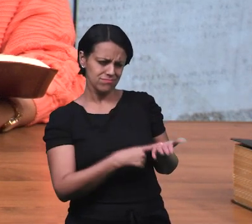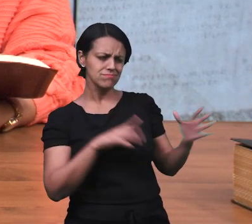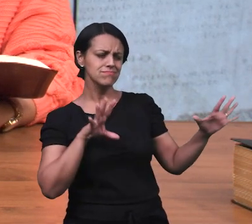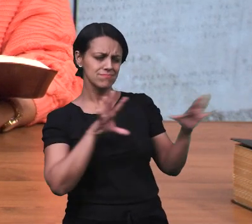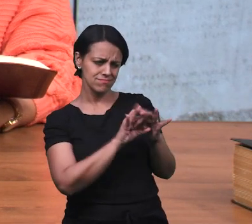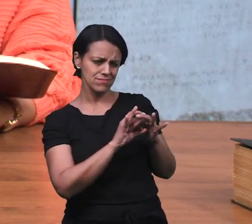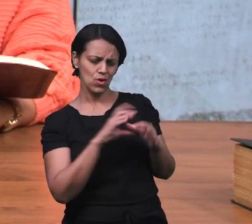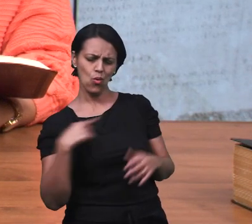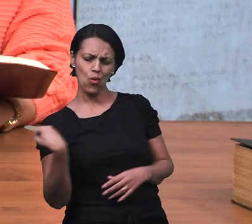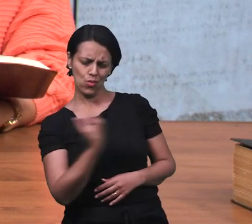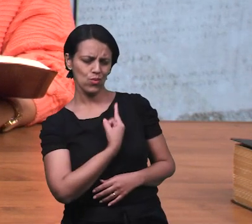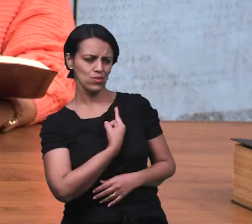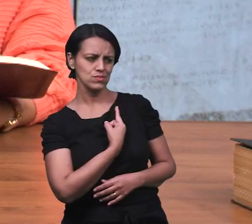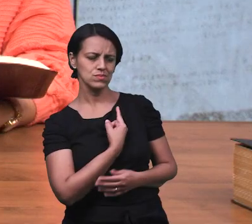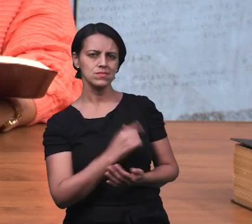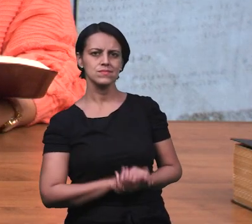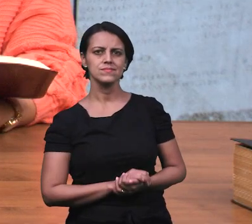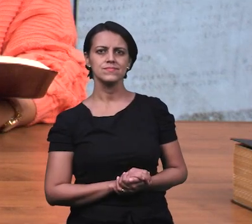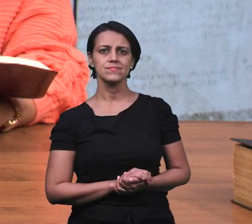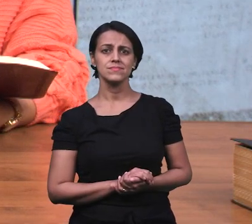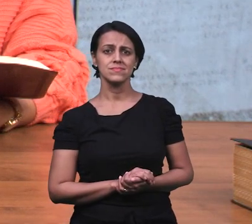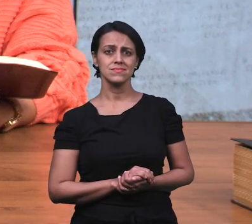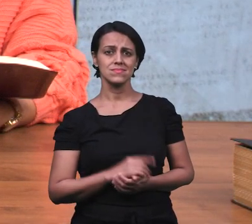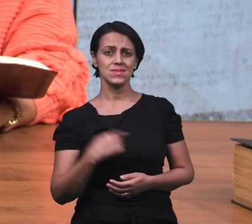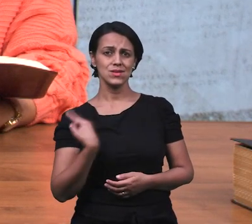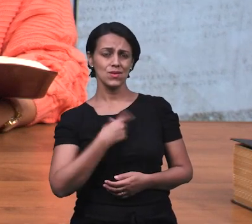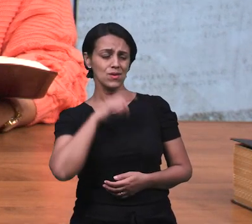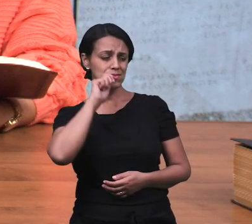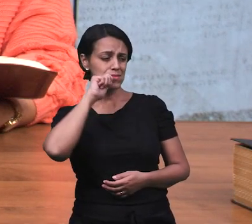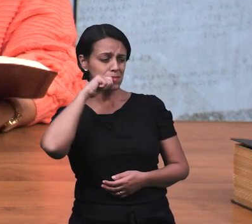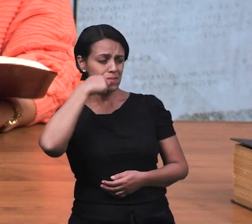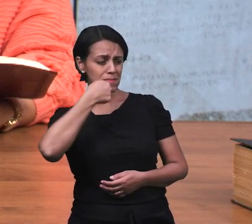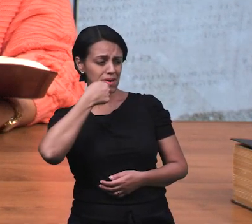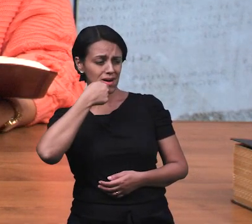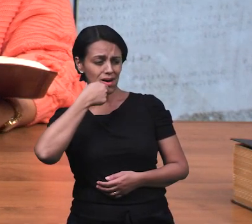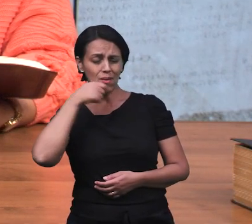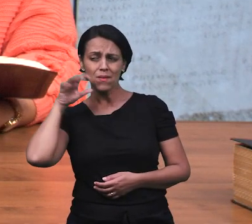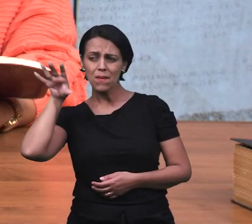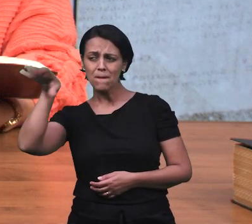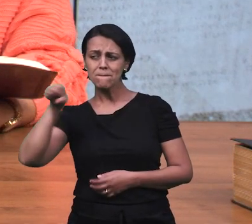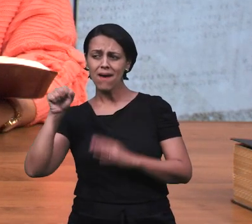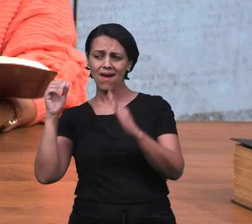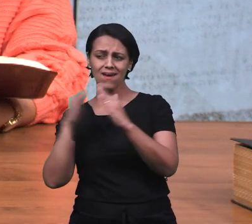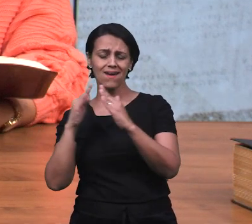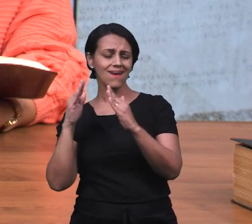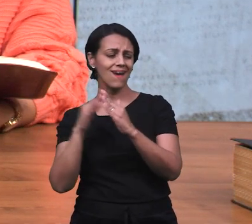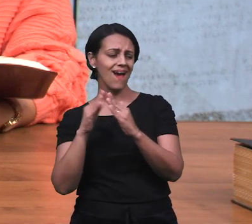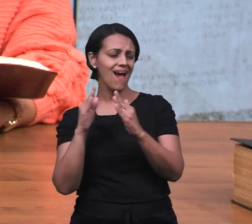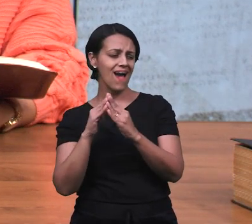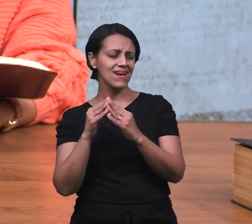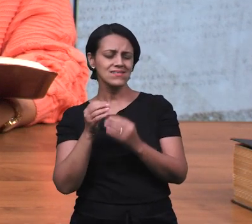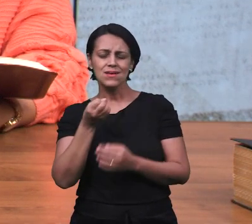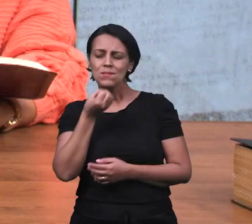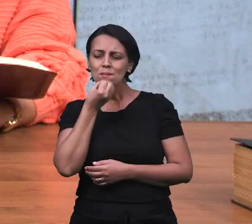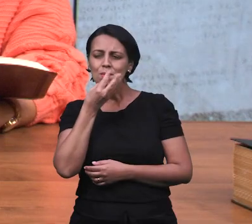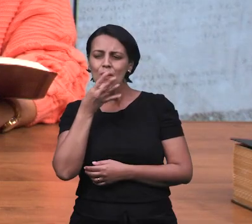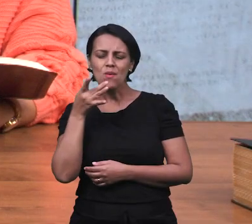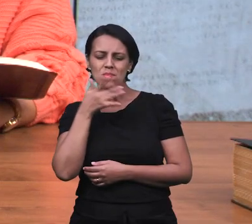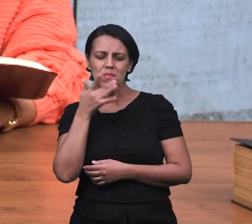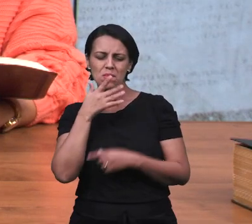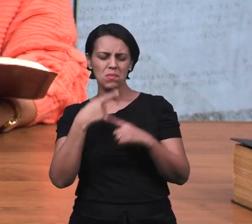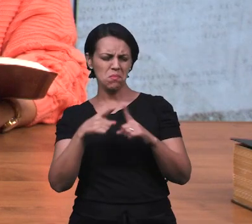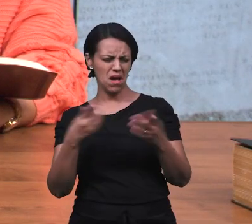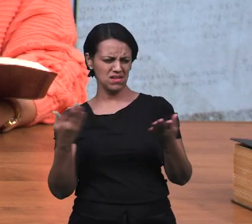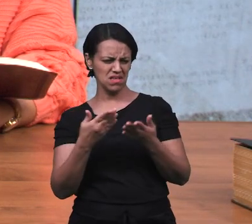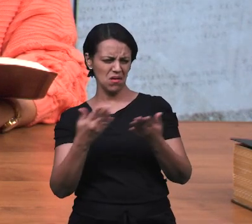conosco. Este nosso pão tomamos quente das nossas casas para nossa